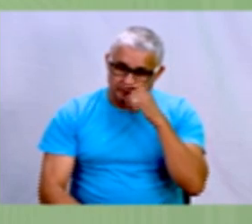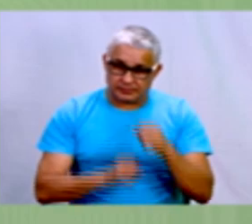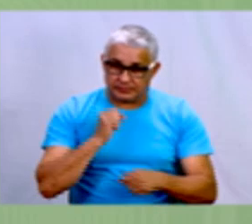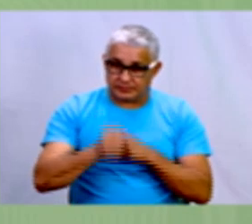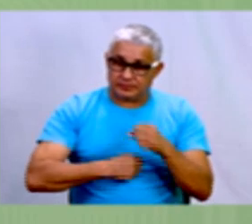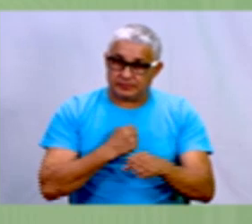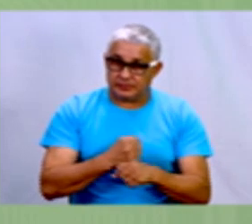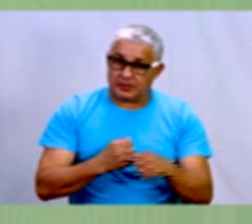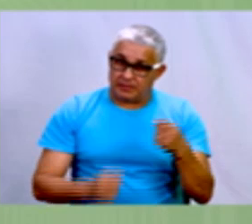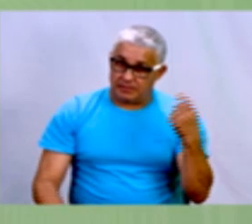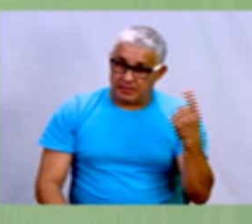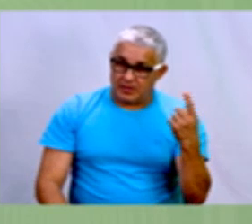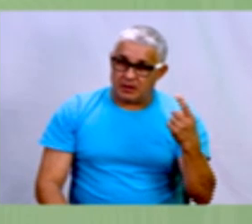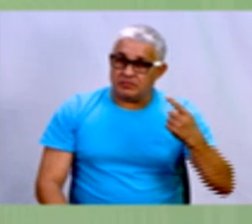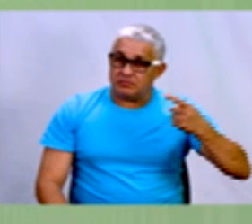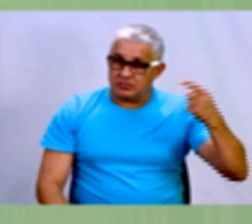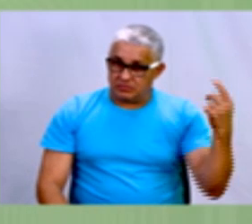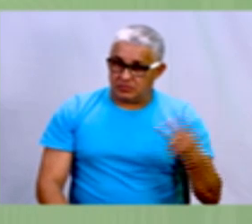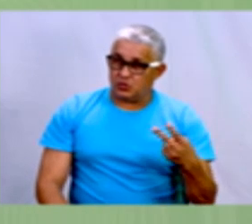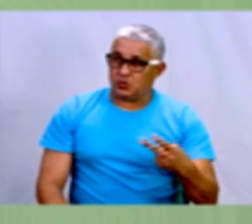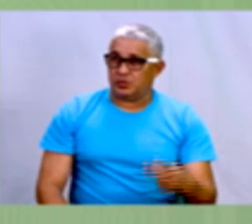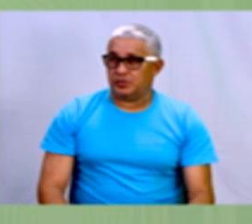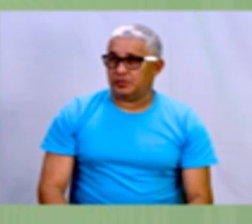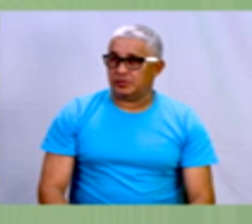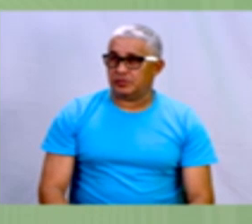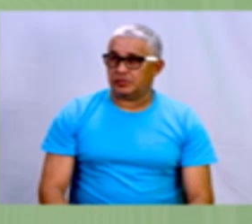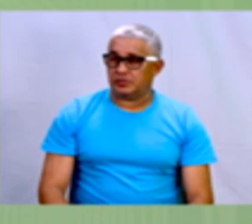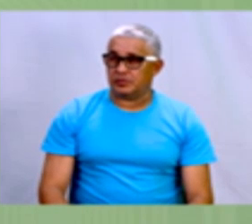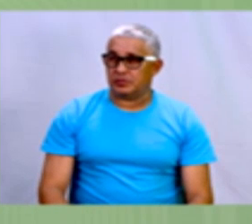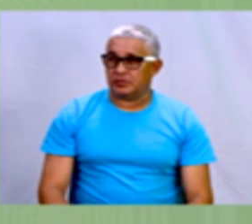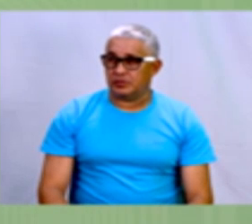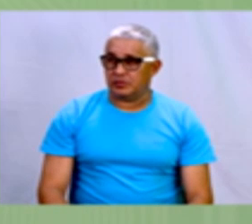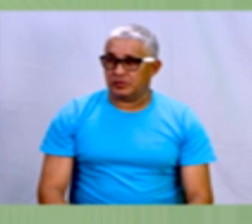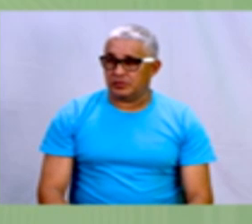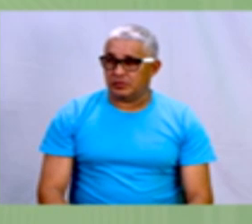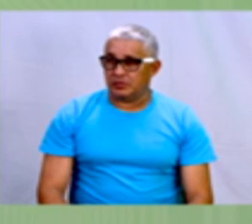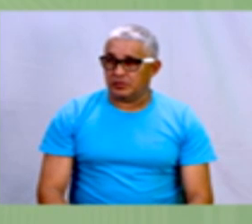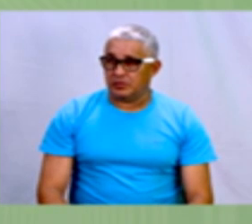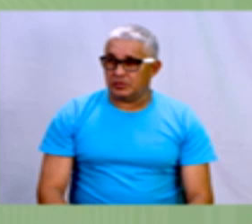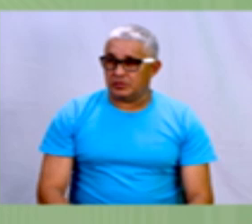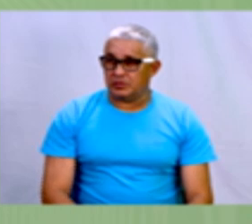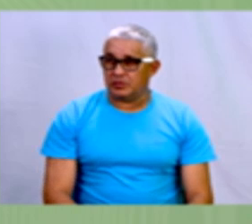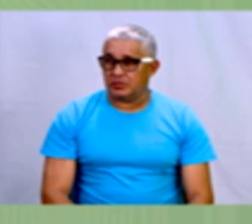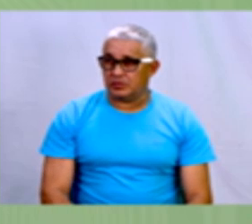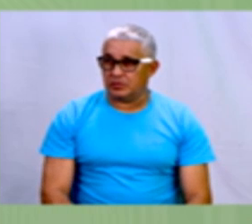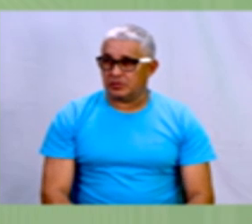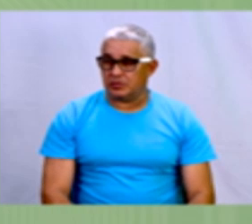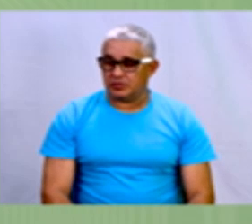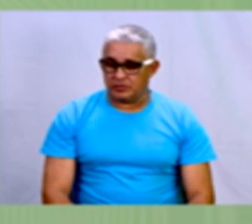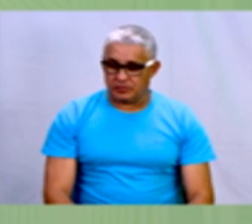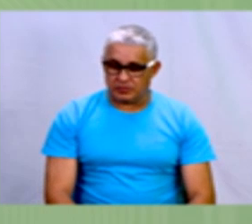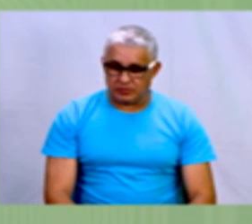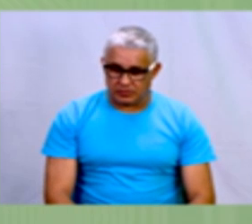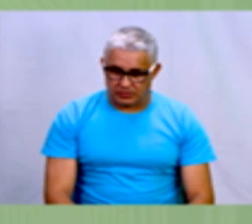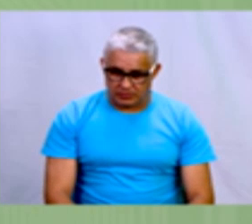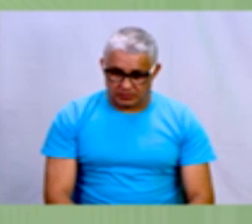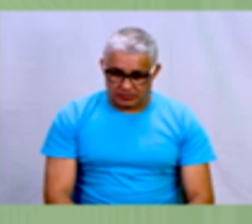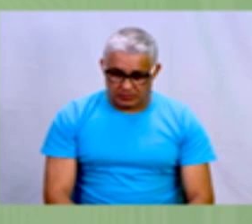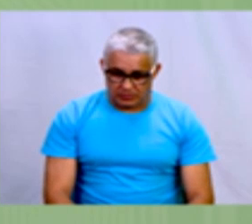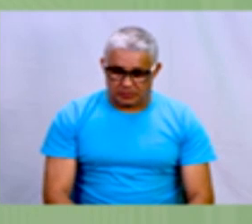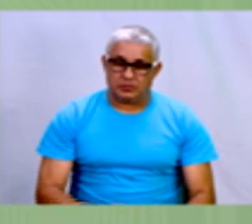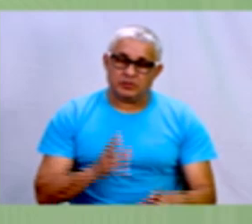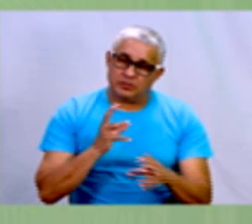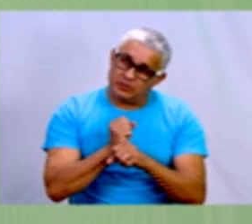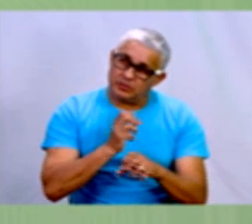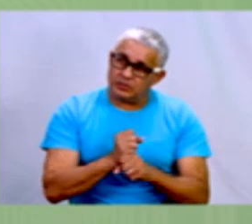gente vai fazer no segundo momento, que é, no caso, no segundo ano, que vai substituir aqui pelo 2. Então, quando a gente faz essa